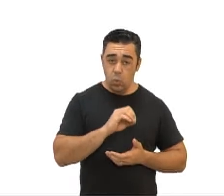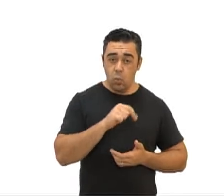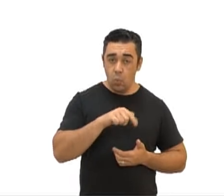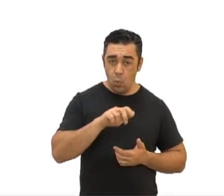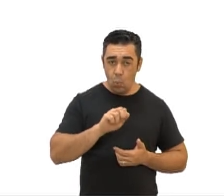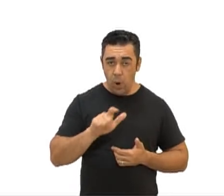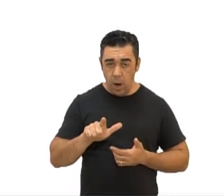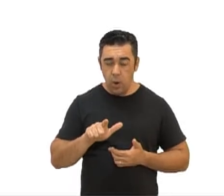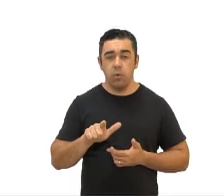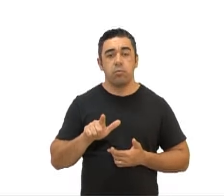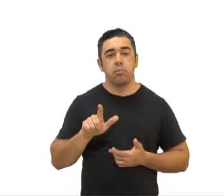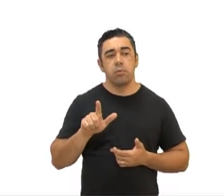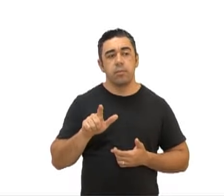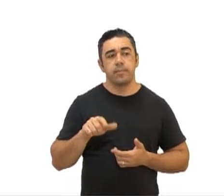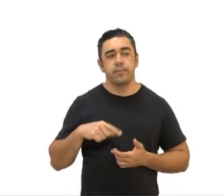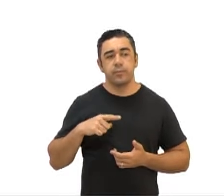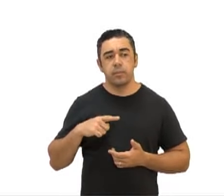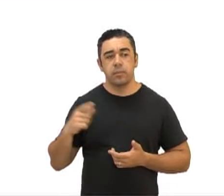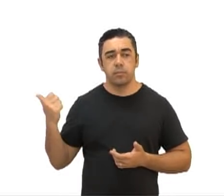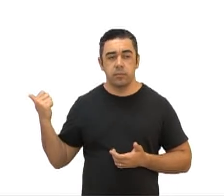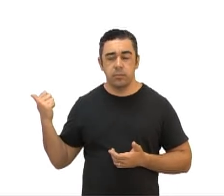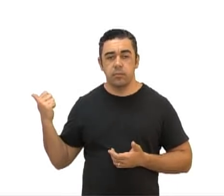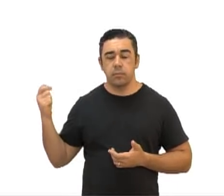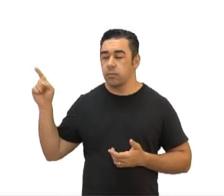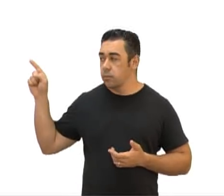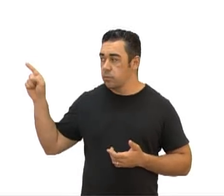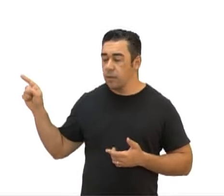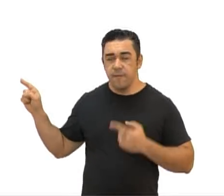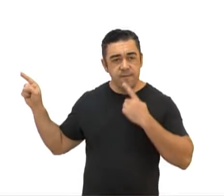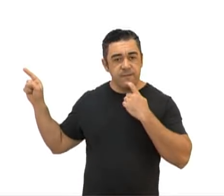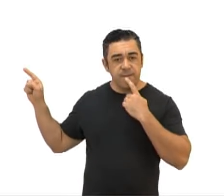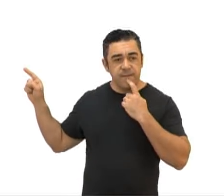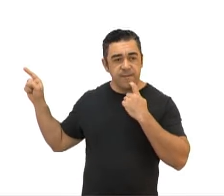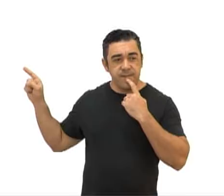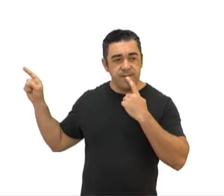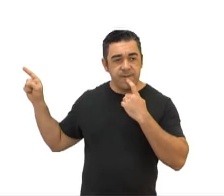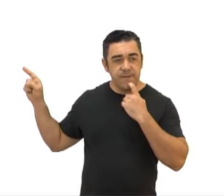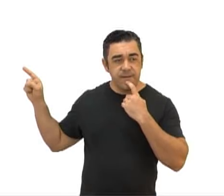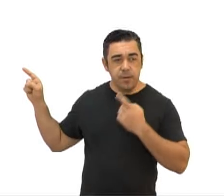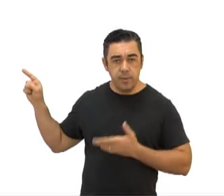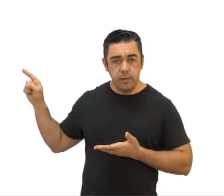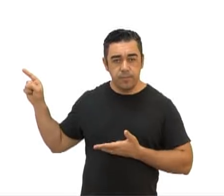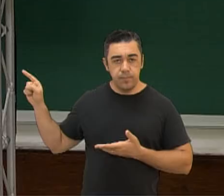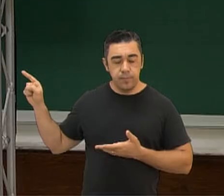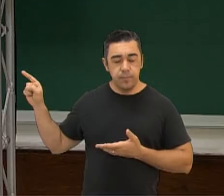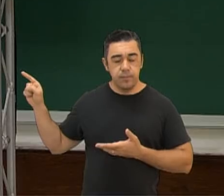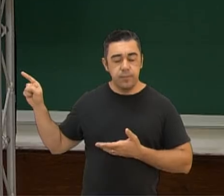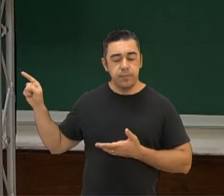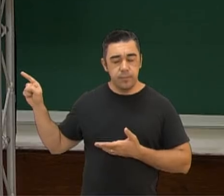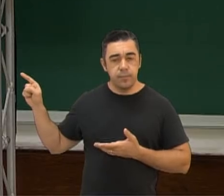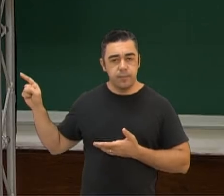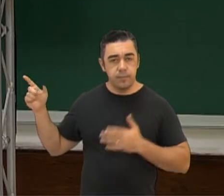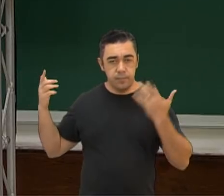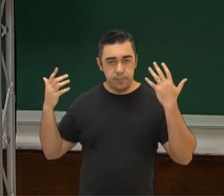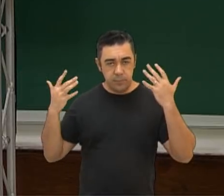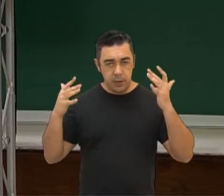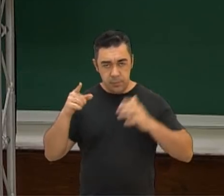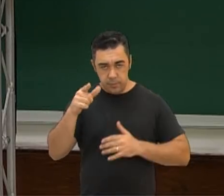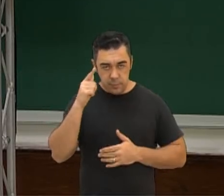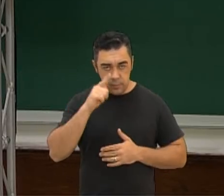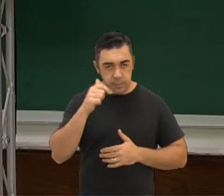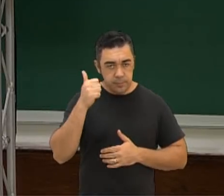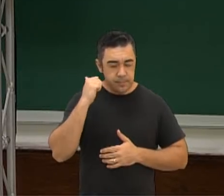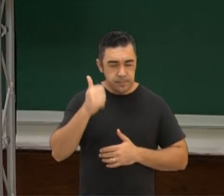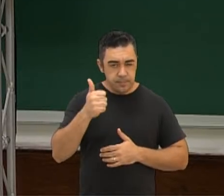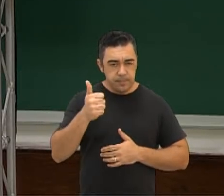né? Cuja, quantas, cujos, e a palavra onde também aparece ali como pronome, né? Parabéns, conseguiram